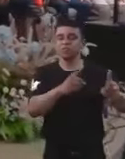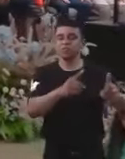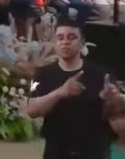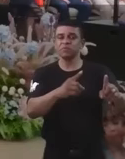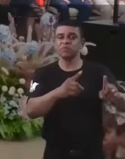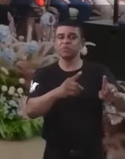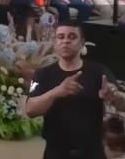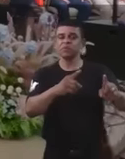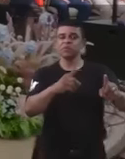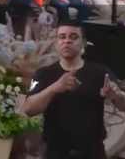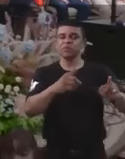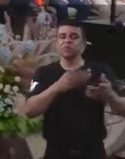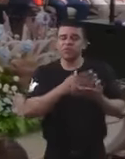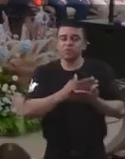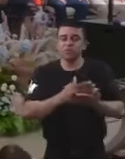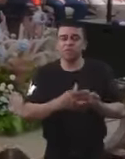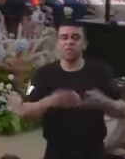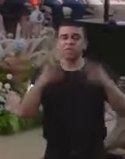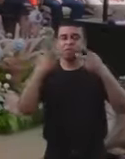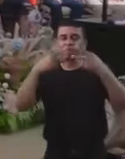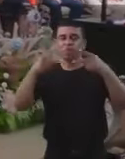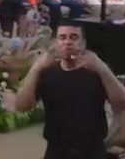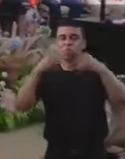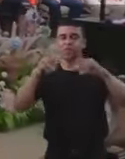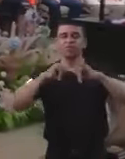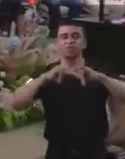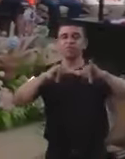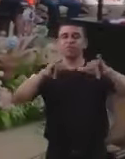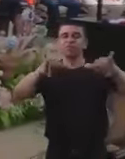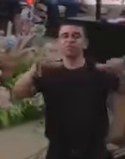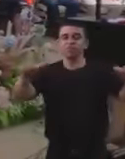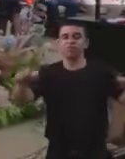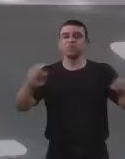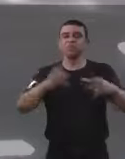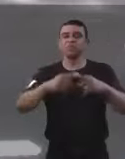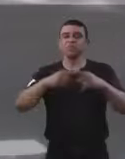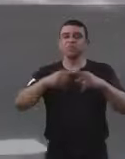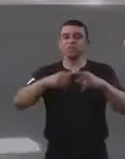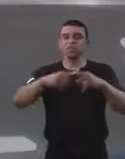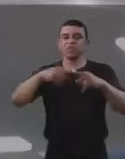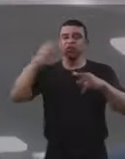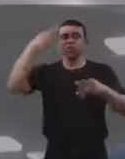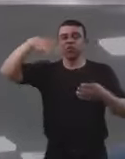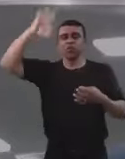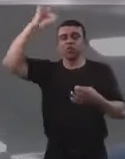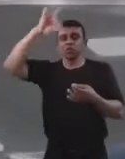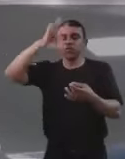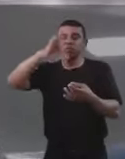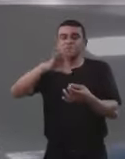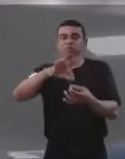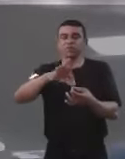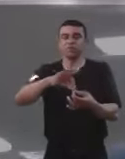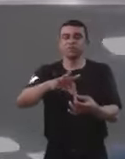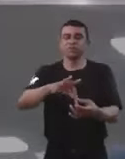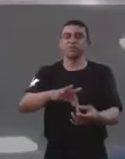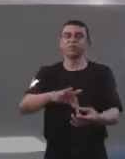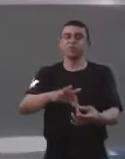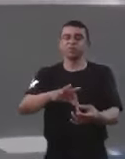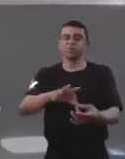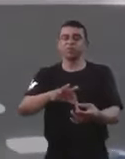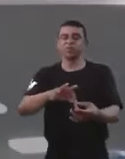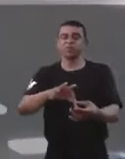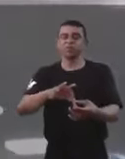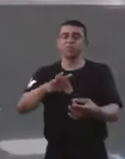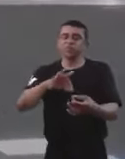do Espírito que destrói as contendas entre nós. E quando começaram a criticar os crentes falando em outras